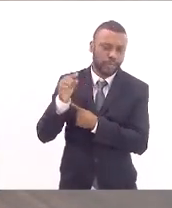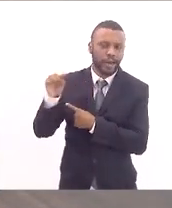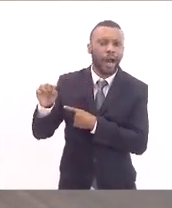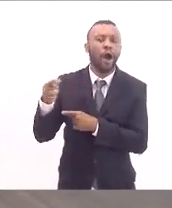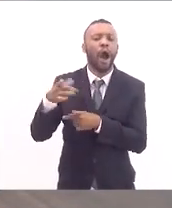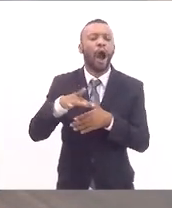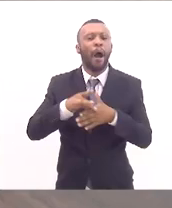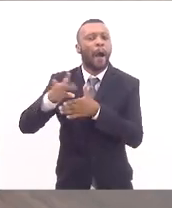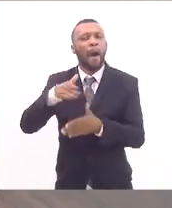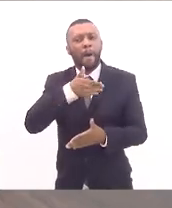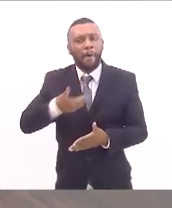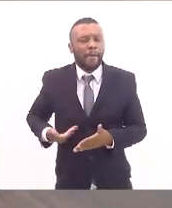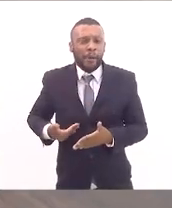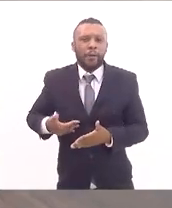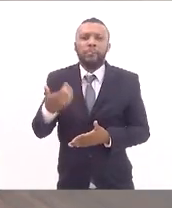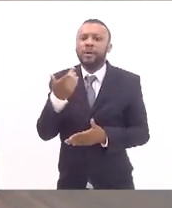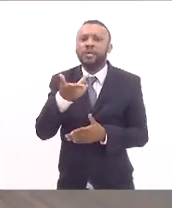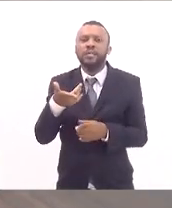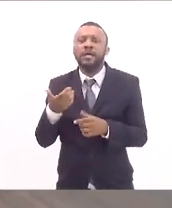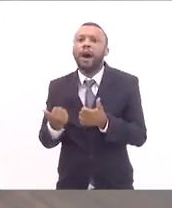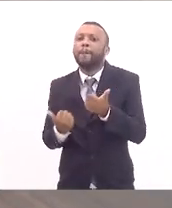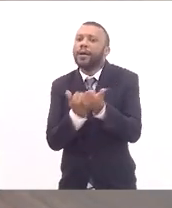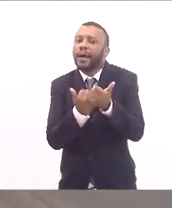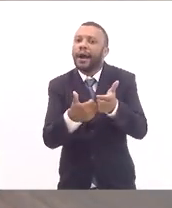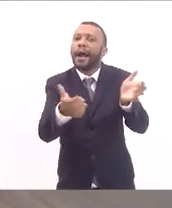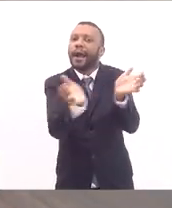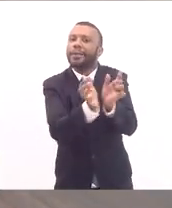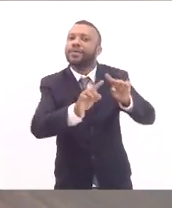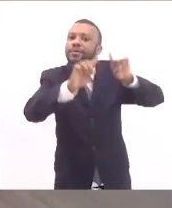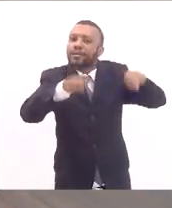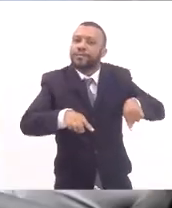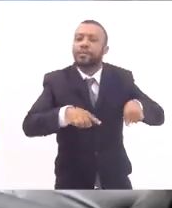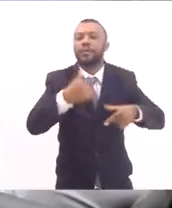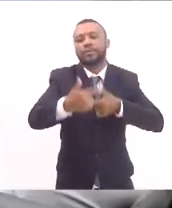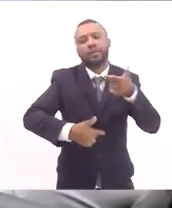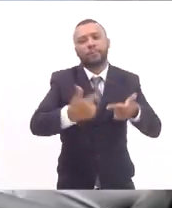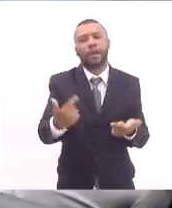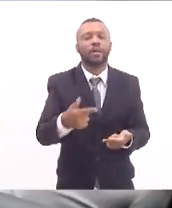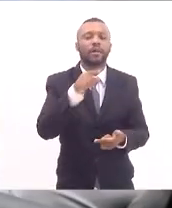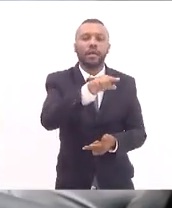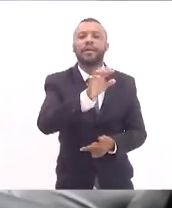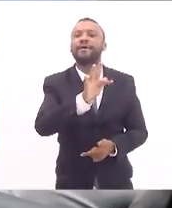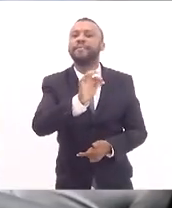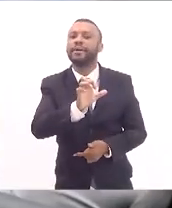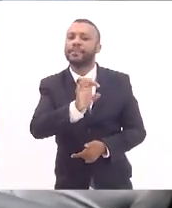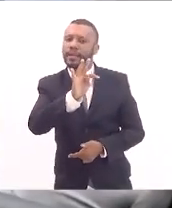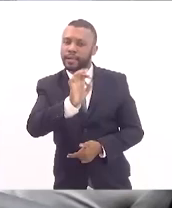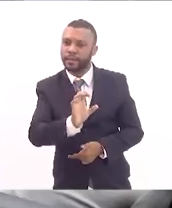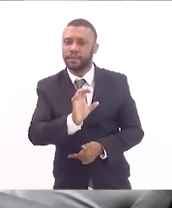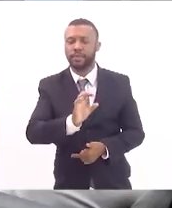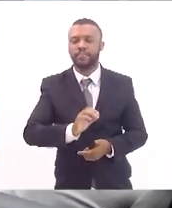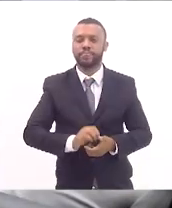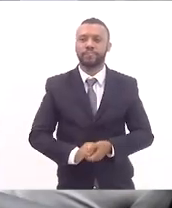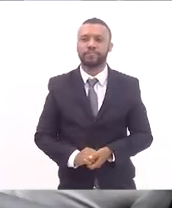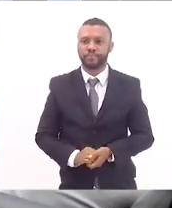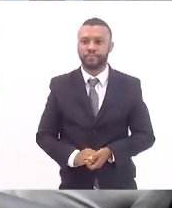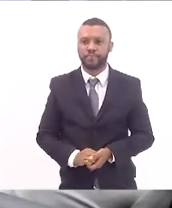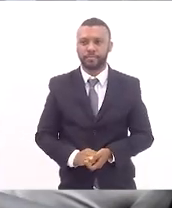nosso Governador para atender a demanda de vocês que a justiça e merecida presente